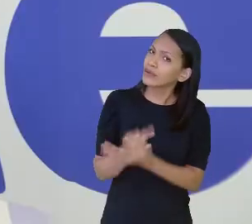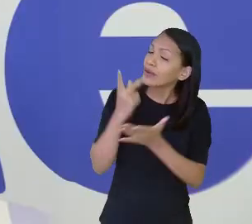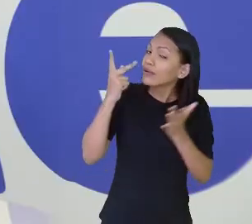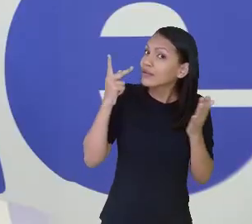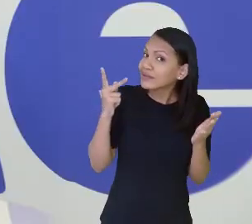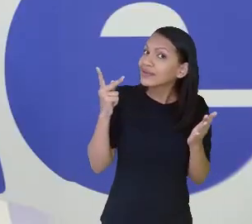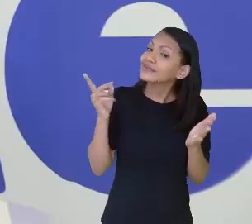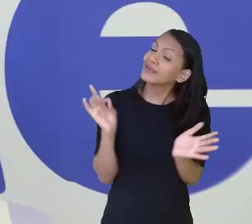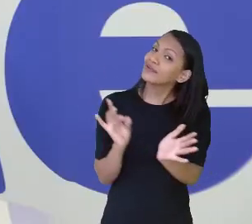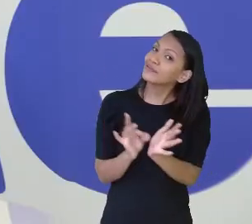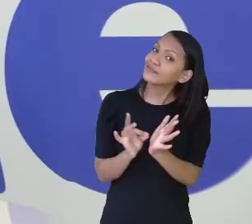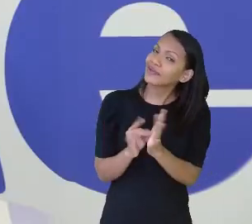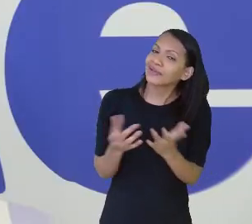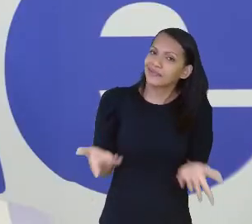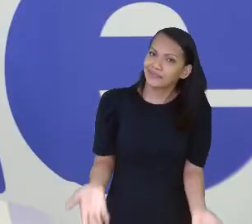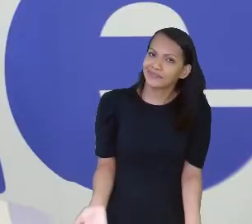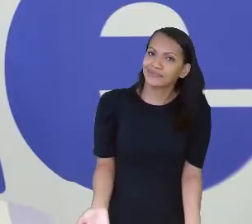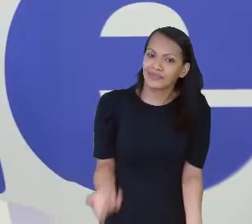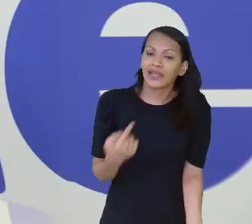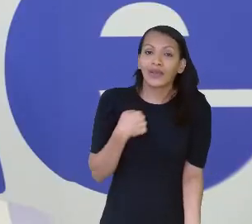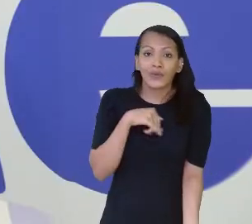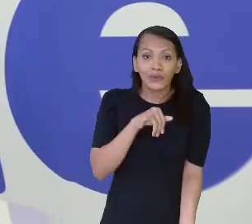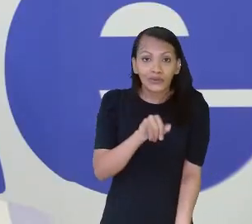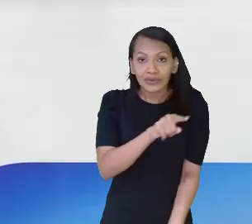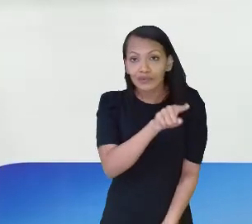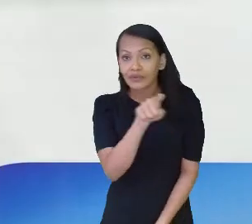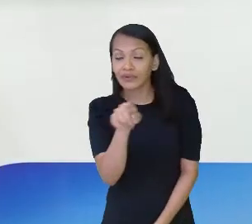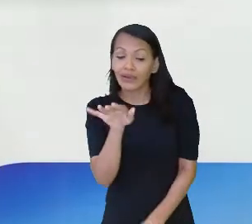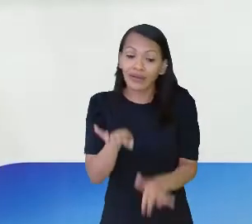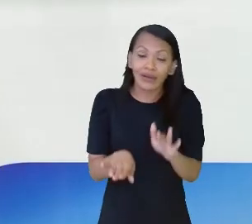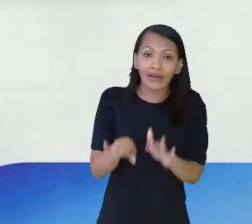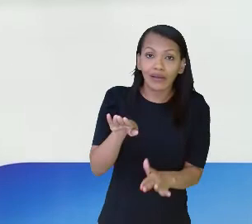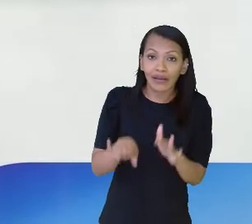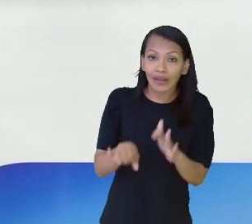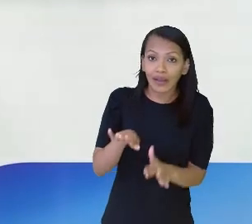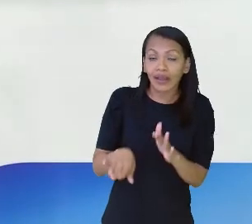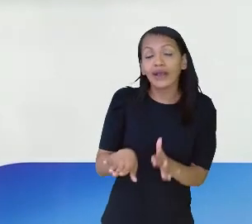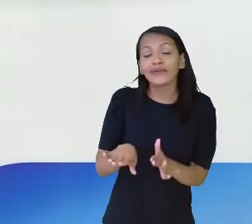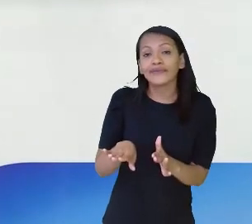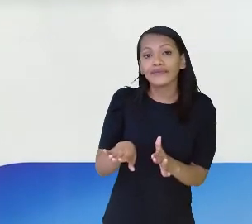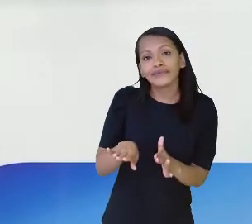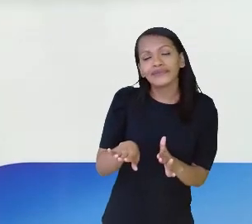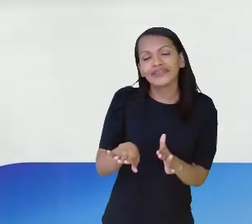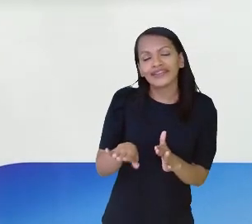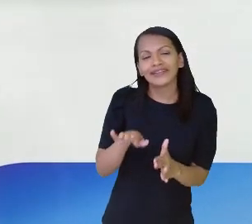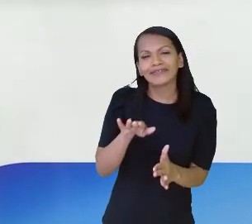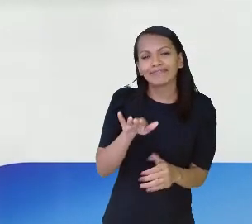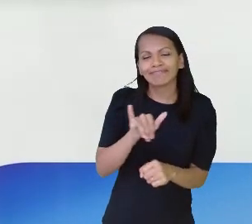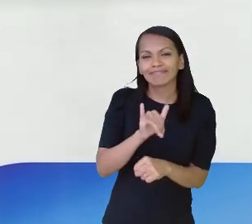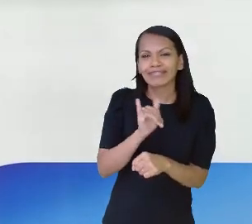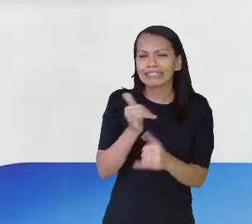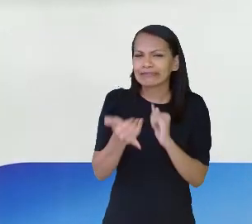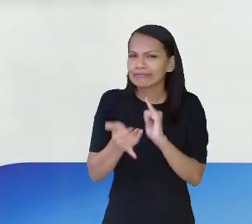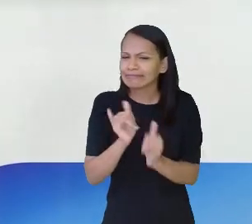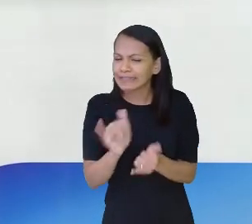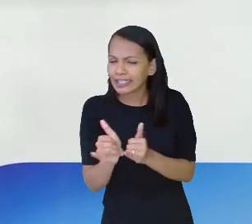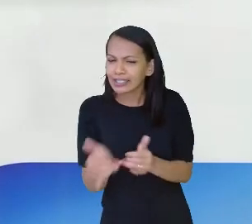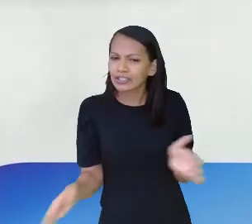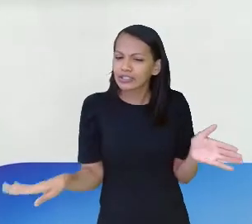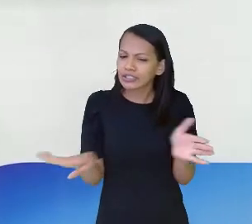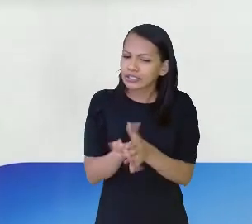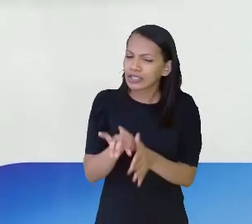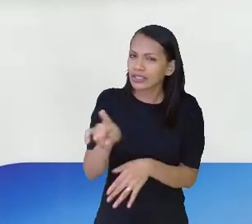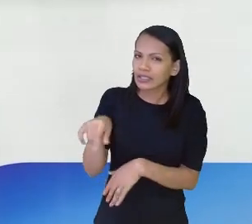verdade, ser, é verdade, é pode verdade. ser. Como eu disse para vocês, às vezes a mensagem chega depois. Se foi, isso se esses